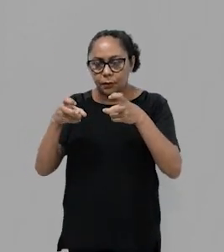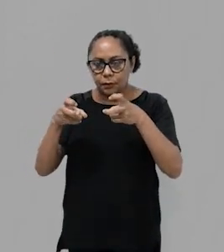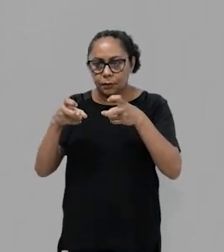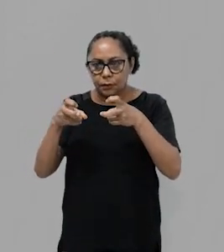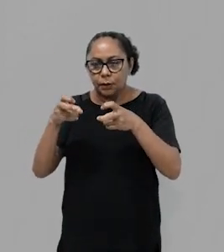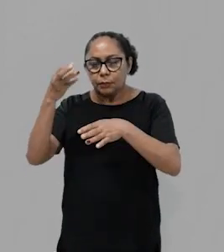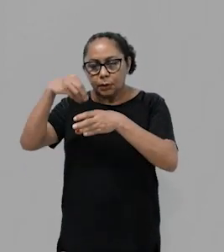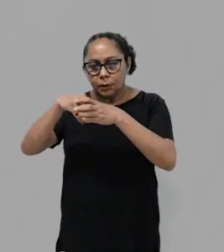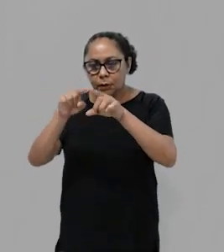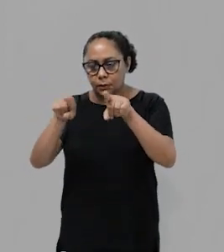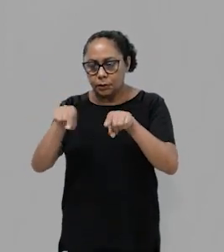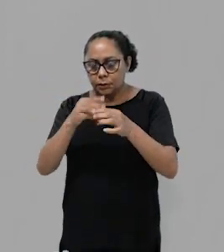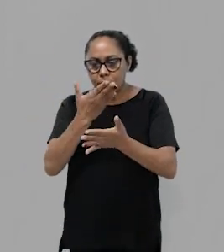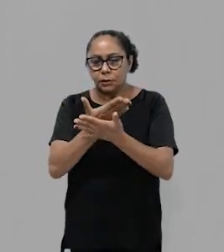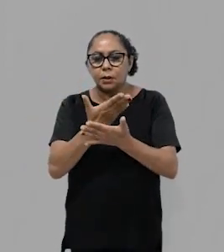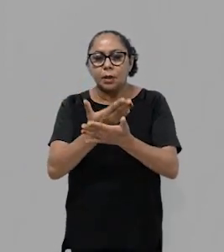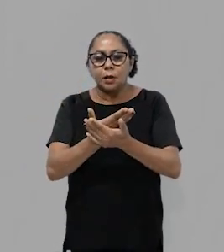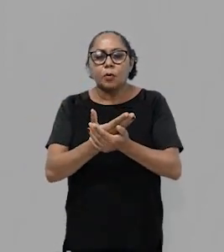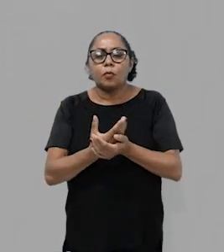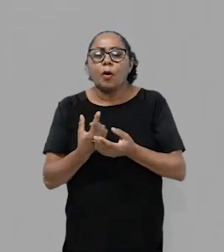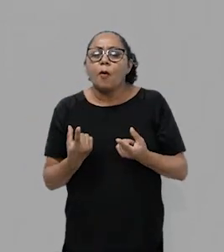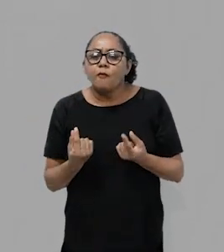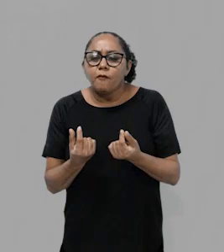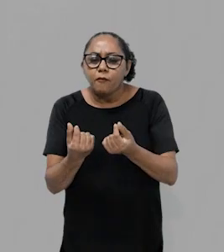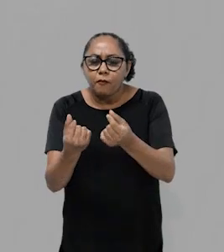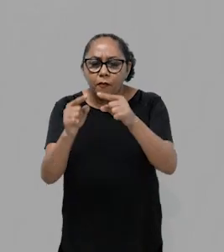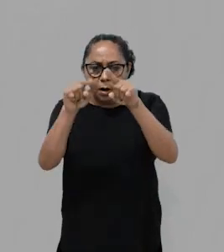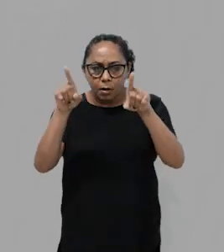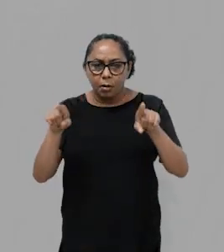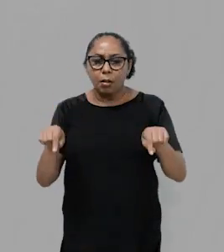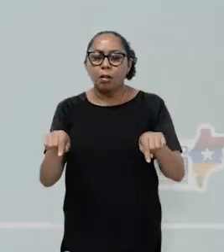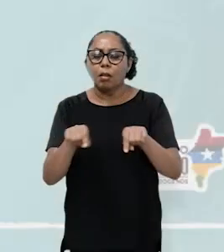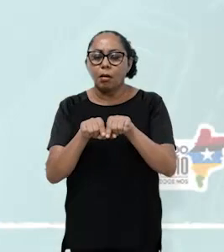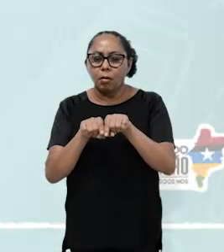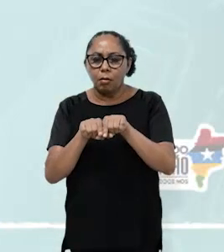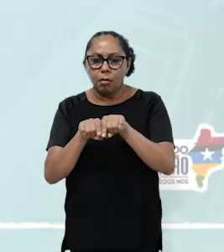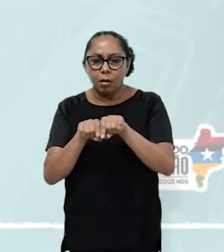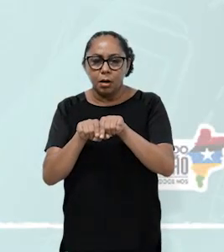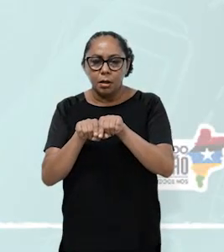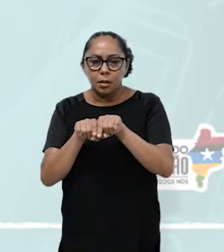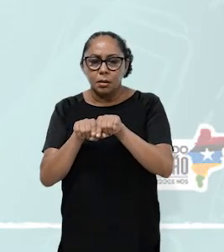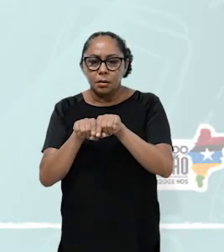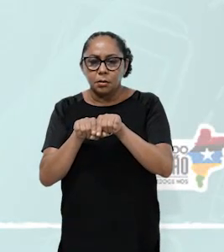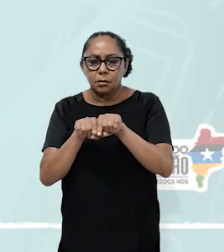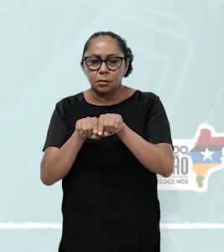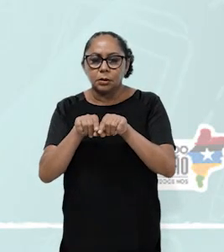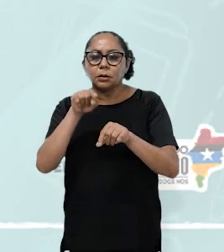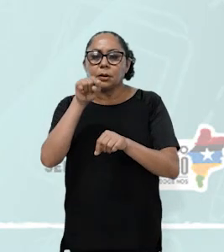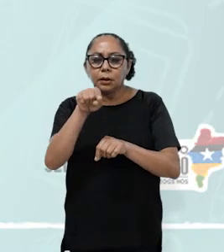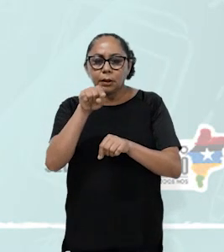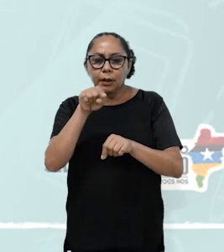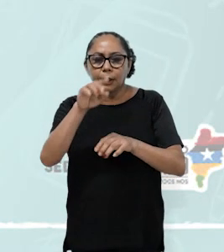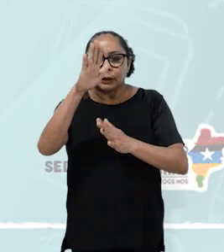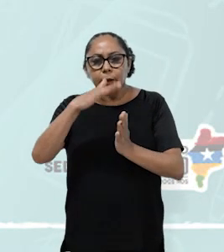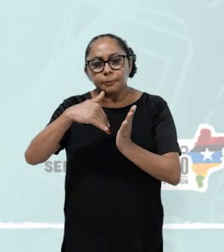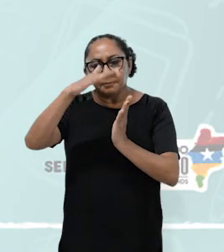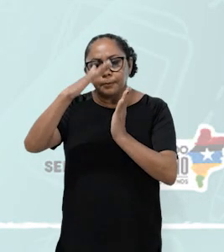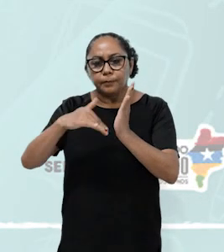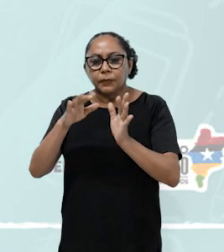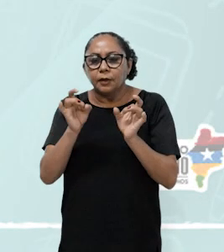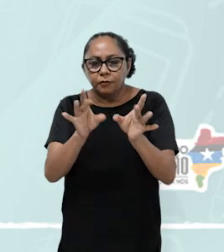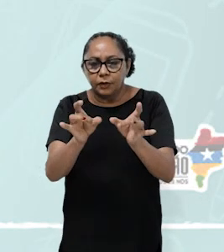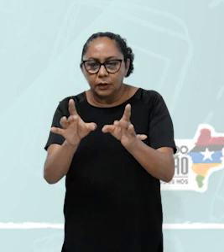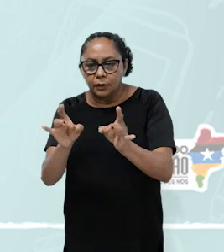aula. Professor, quanto é que vale um quadro desse? Vamos lá? Quadro do Fénelon Félix. Esse quadro aqui do Sinac foi vendido